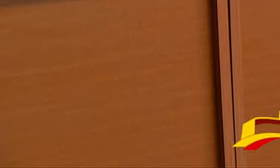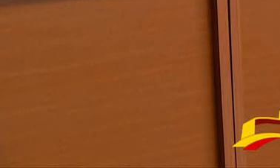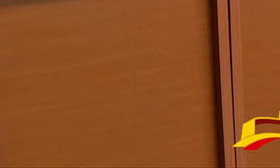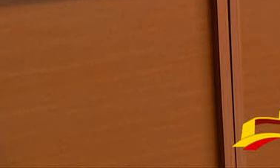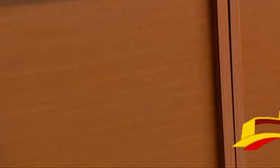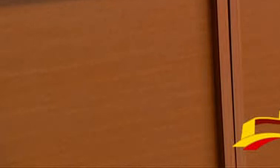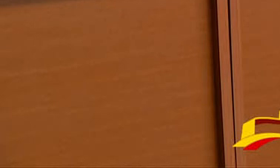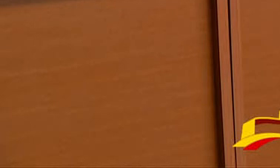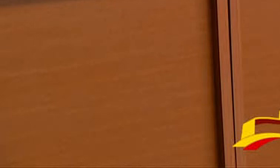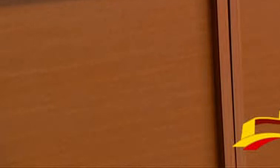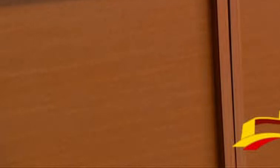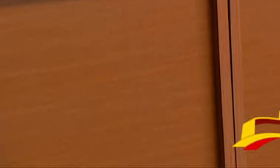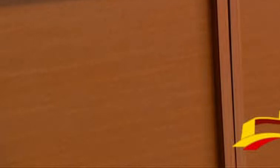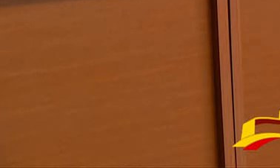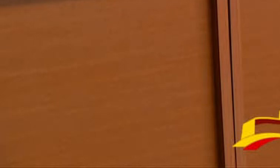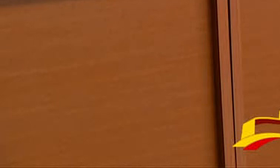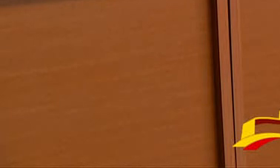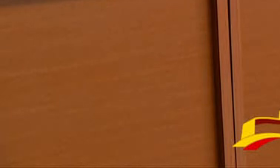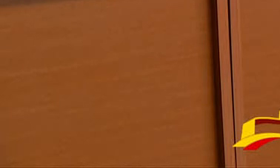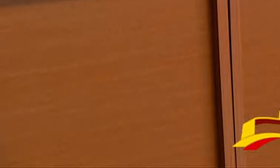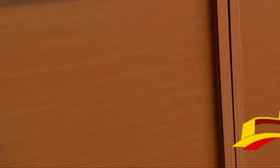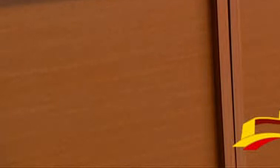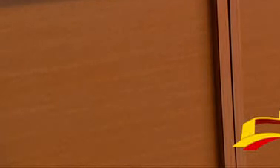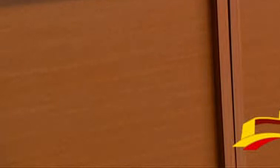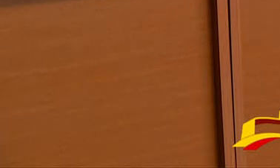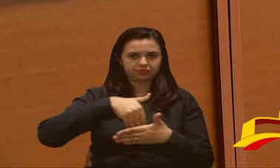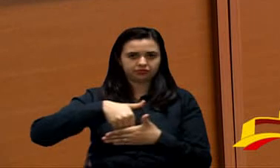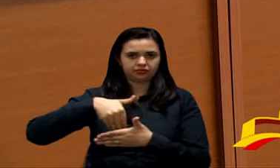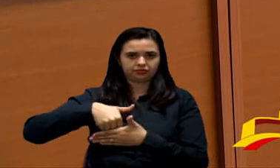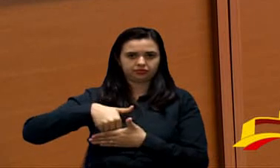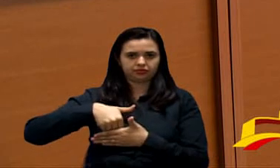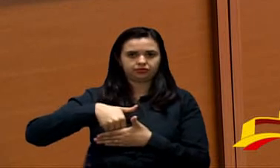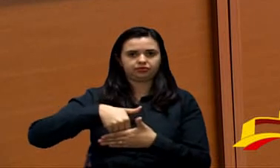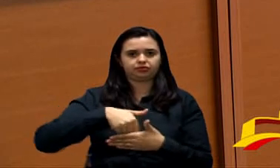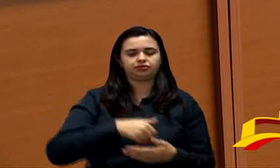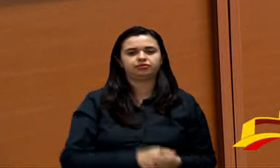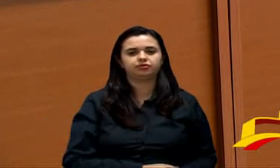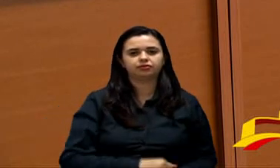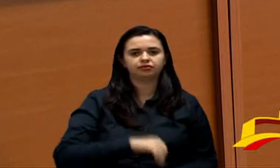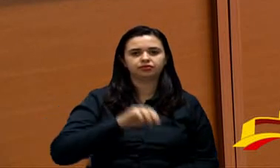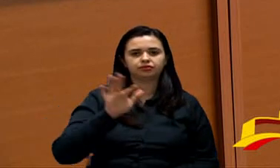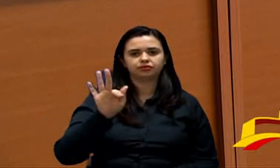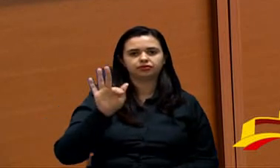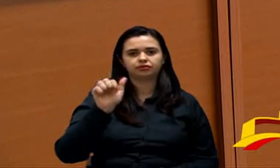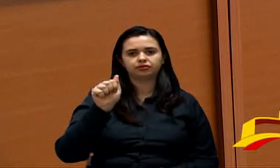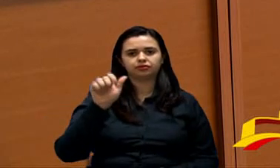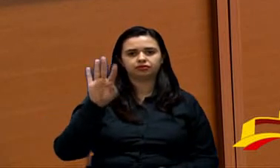Cícero João, vereador Dylan, o voto. Fábio Simoa.